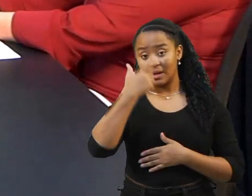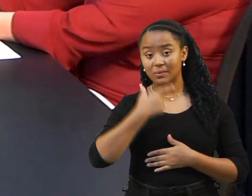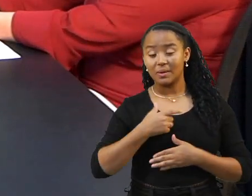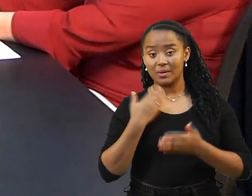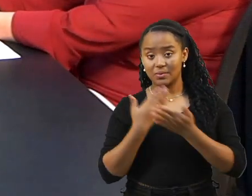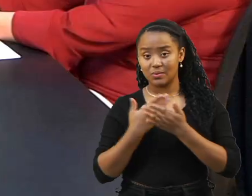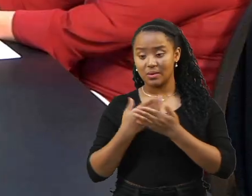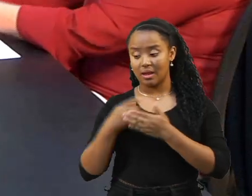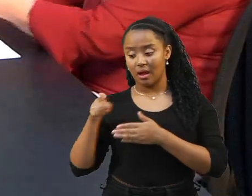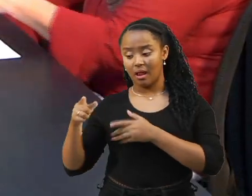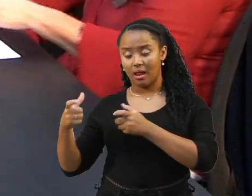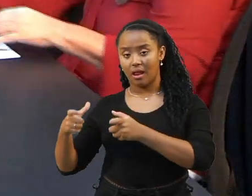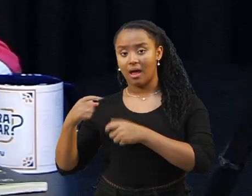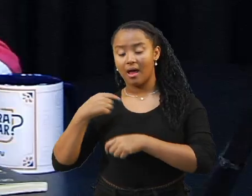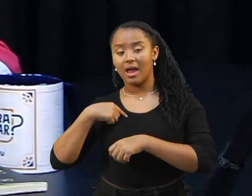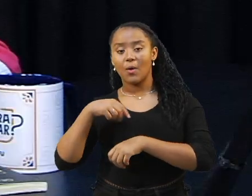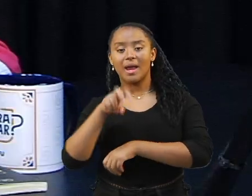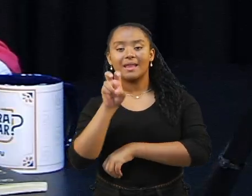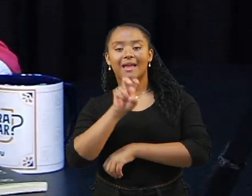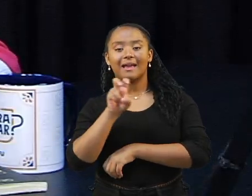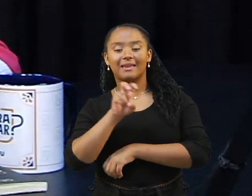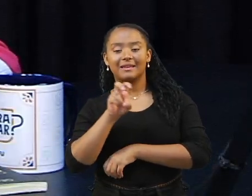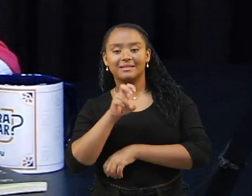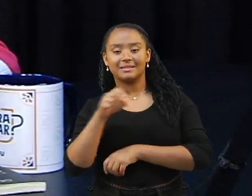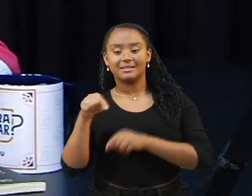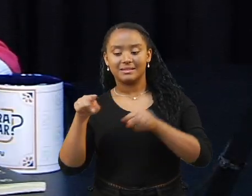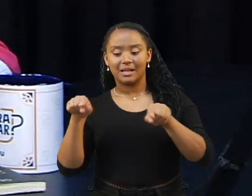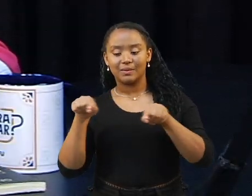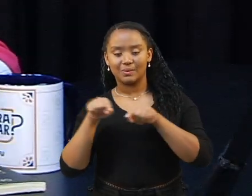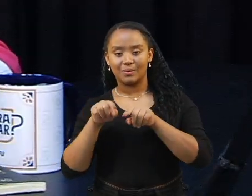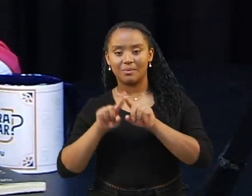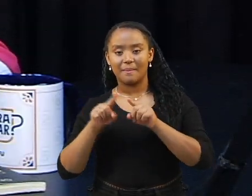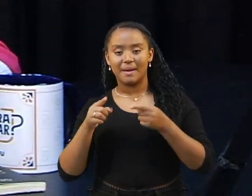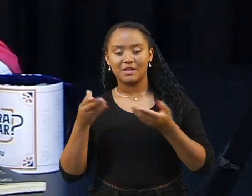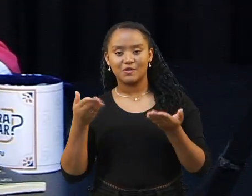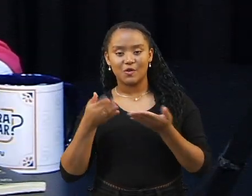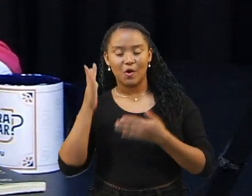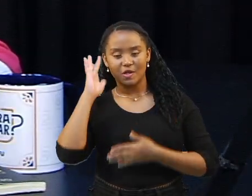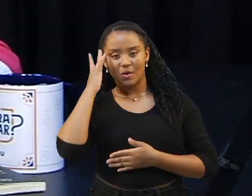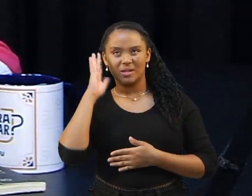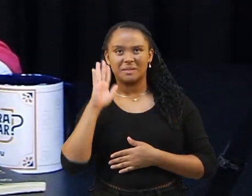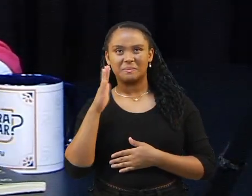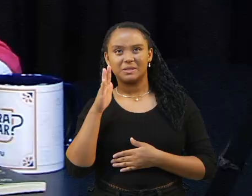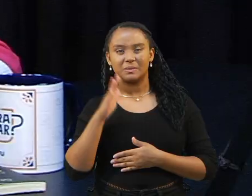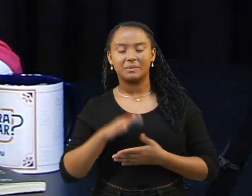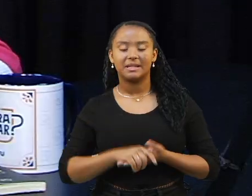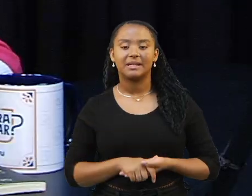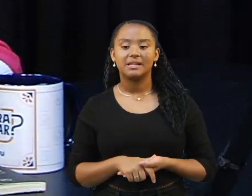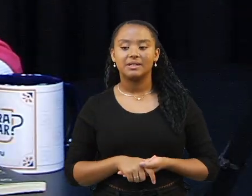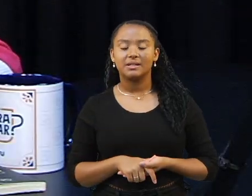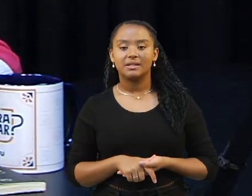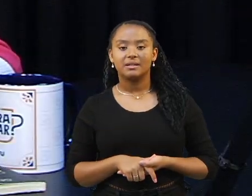Então, quando eu estudei lá, eu era da 5ª turma. Né? Hoje deve estar quase...